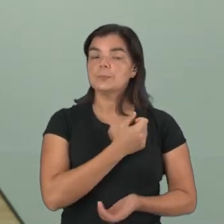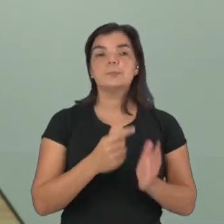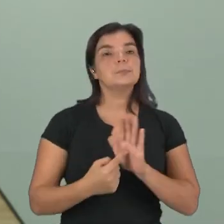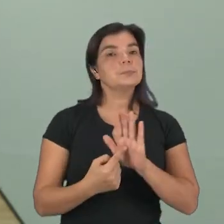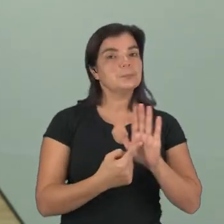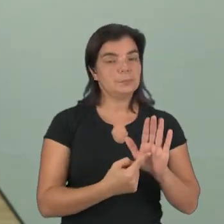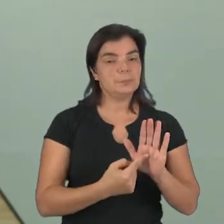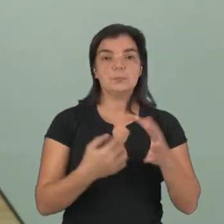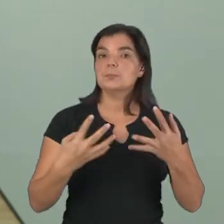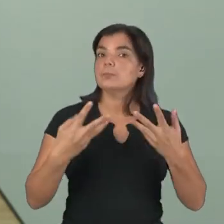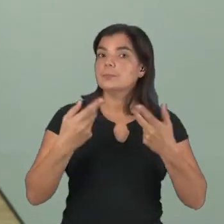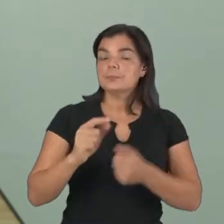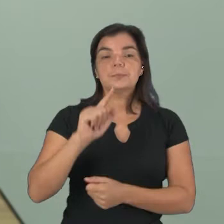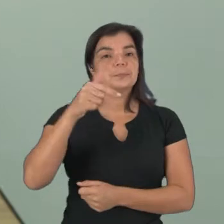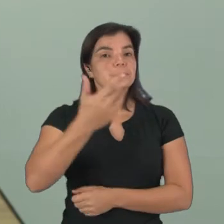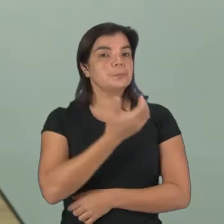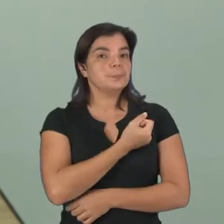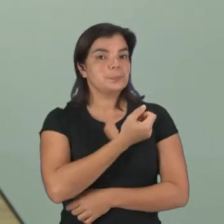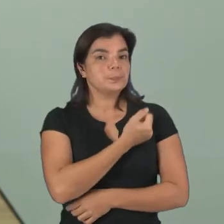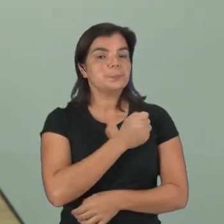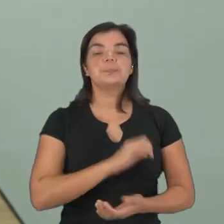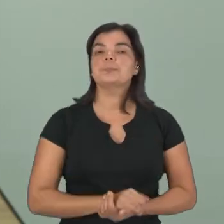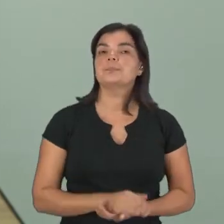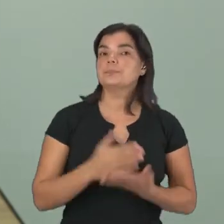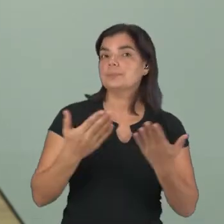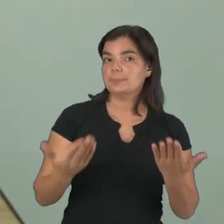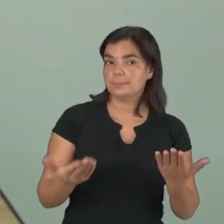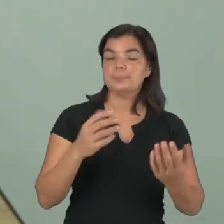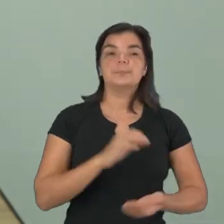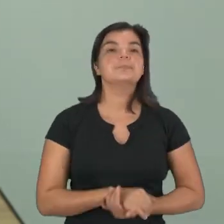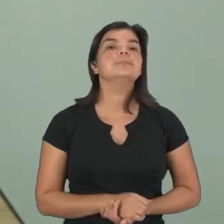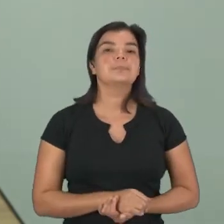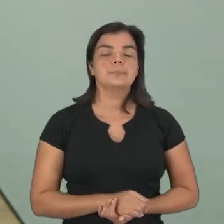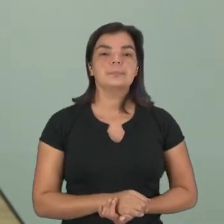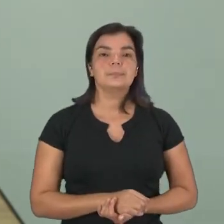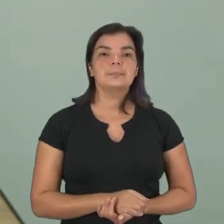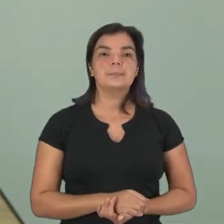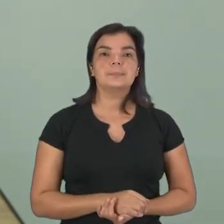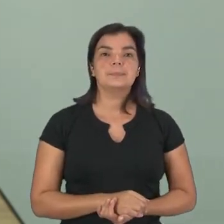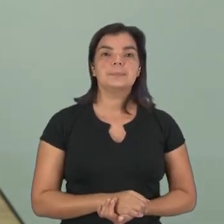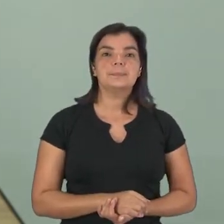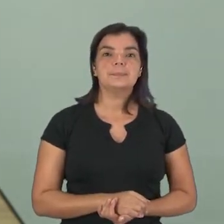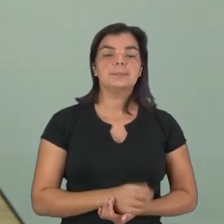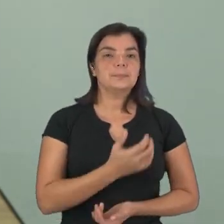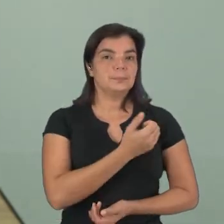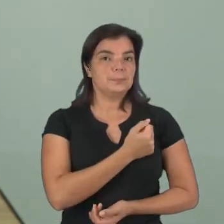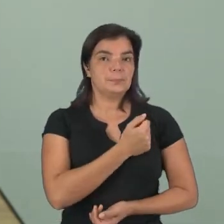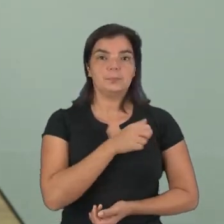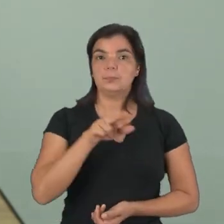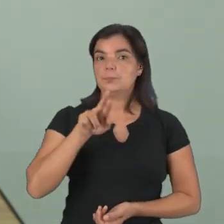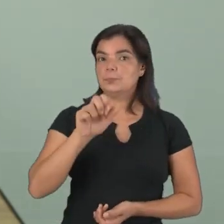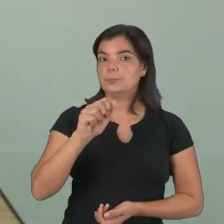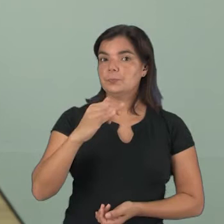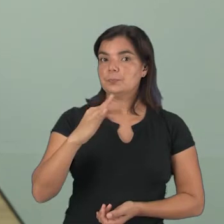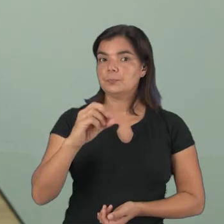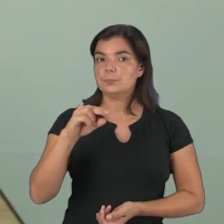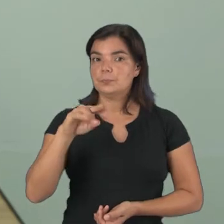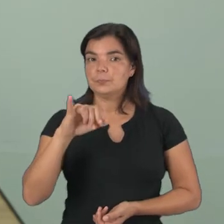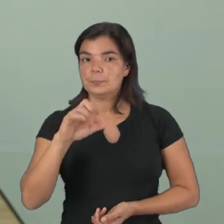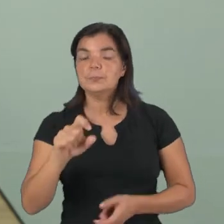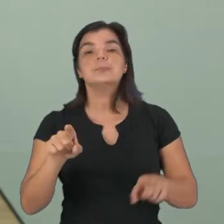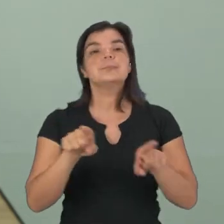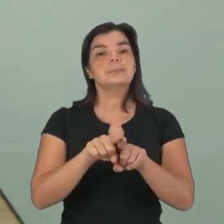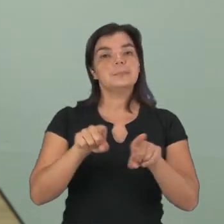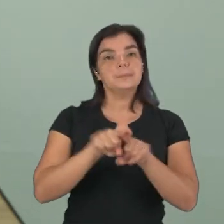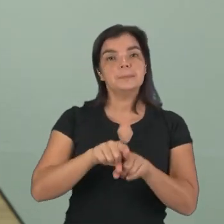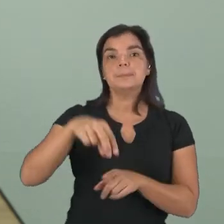vocês, se formam todos os outros números, seja ele na forma dos números racionais ou dos números